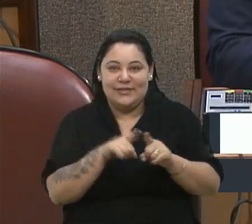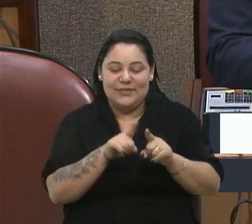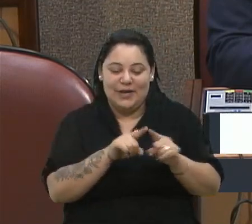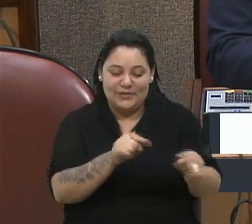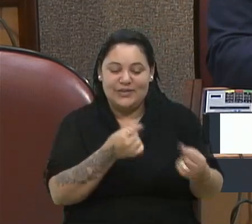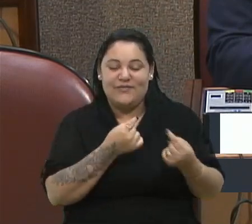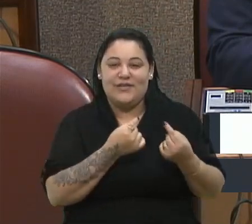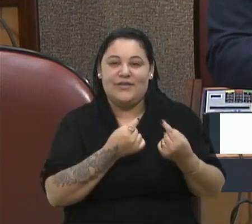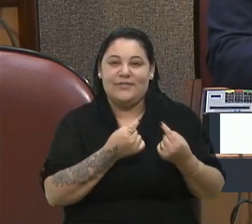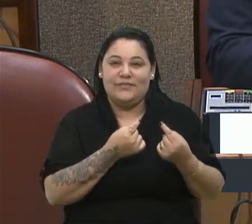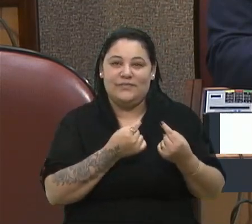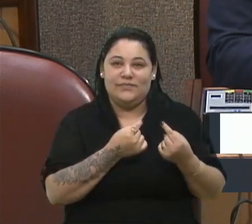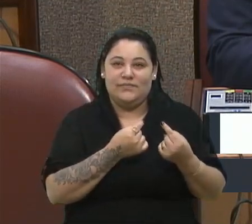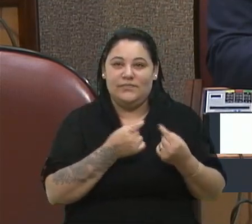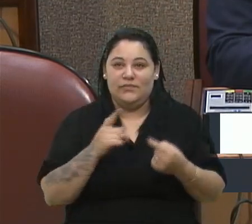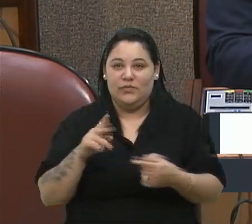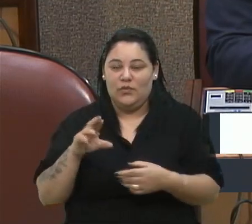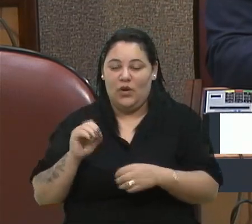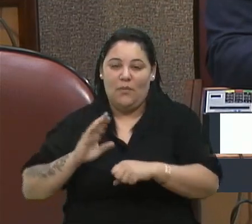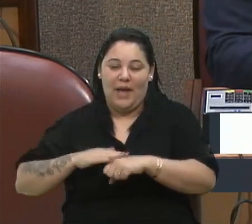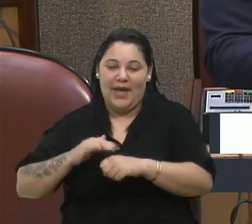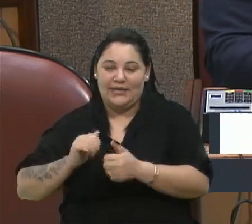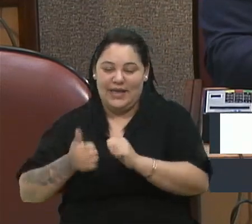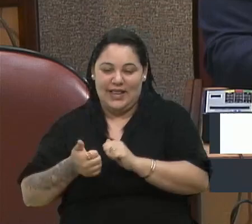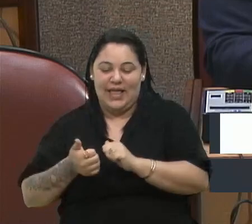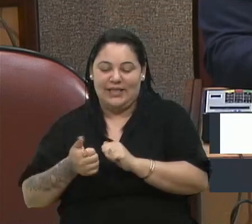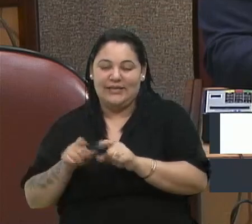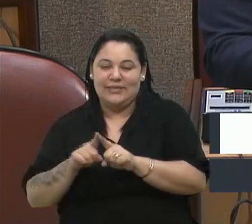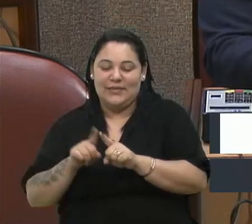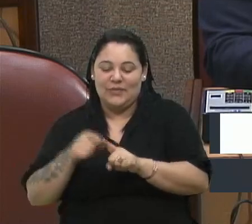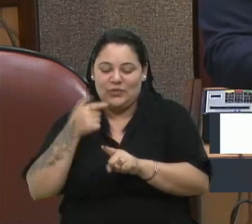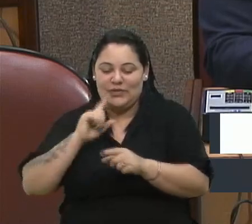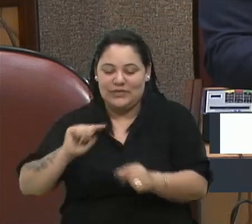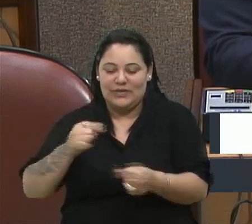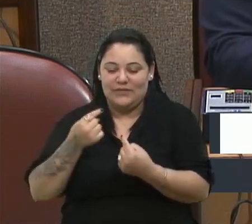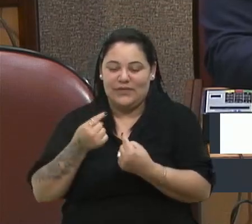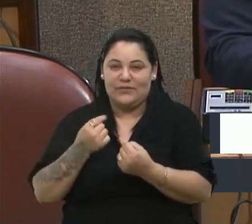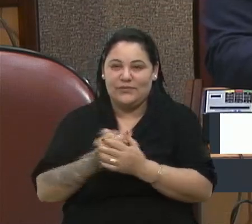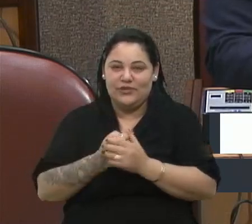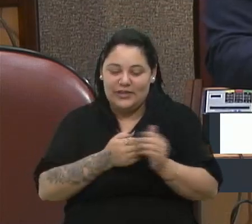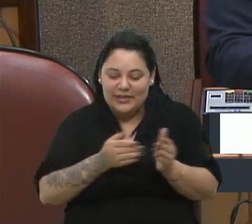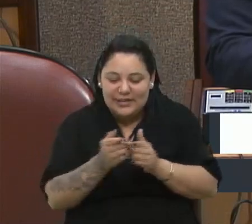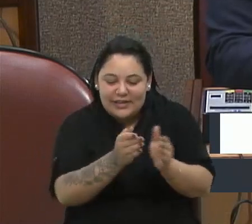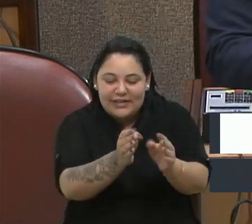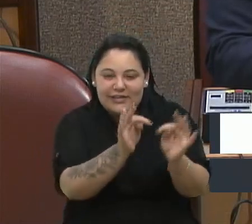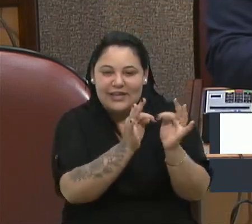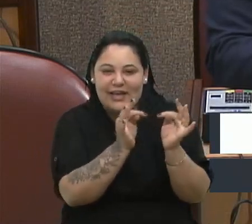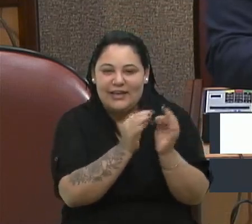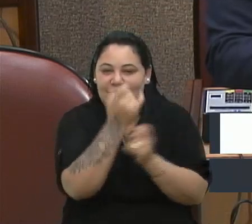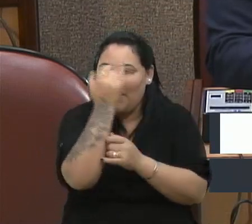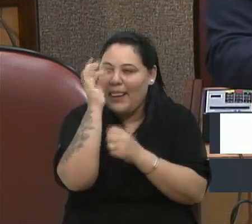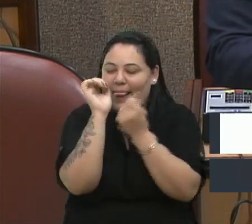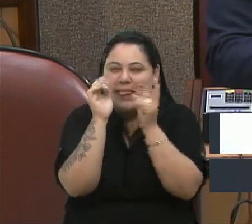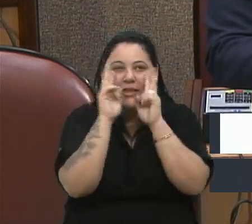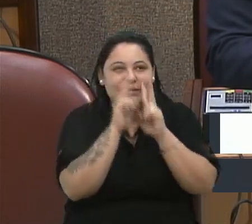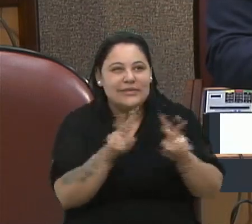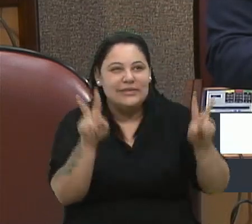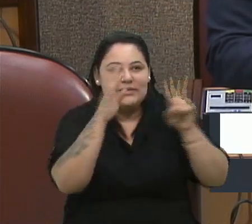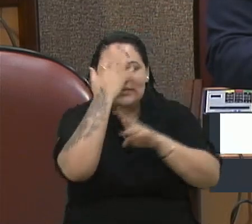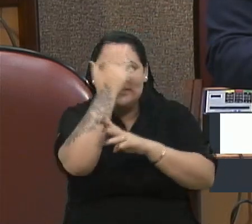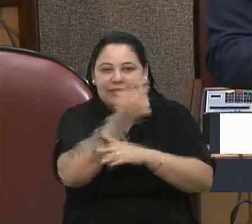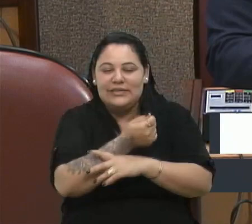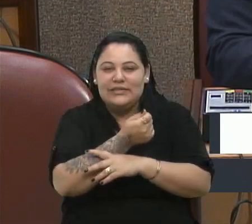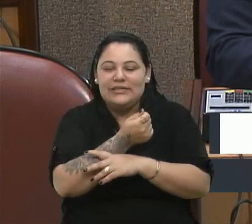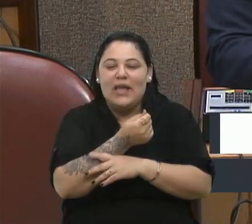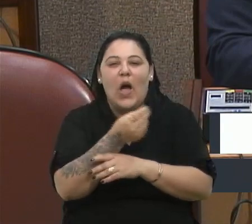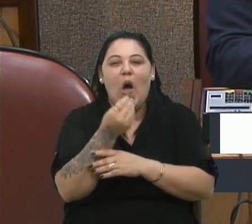o PRO, que era para quem era mais atleta, né, para se desafiar mais. Trilhas técnicas, paisagens bonitas, claro, sempre